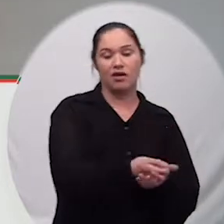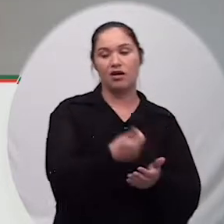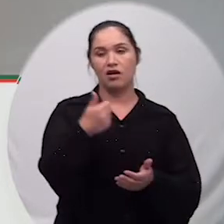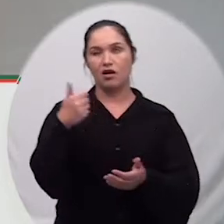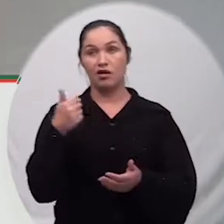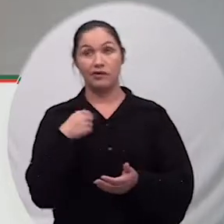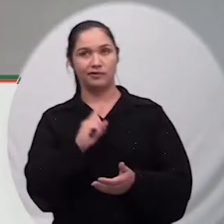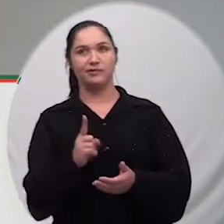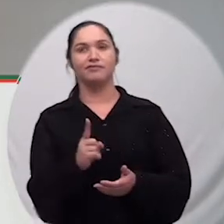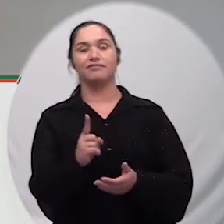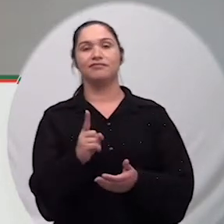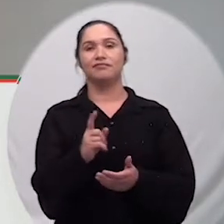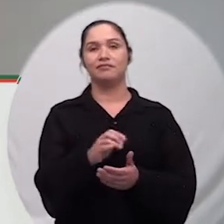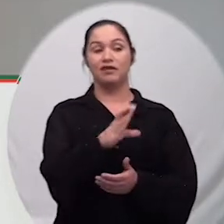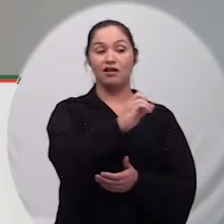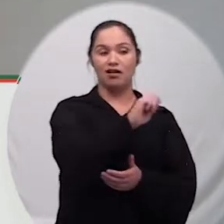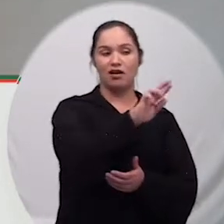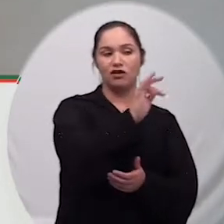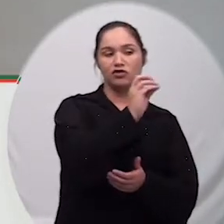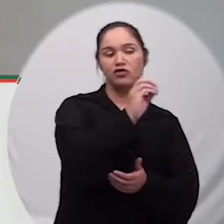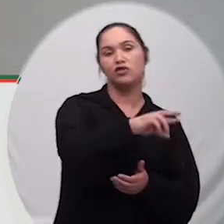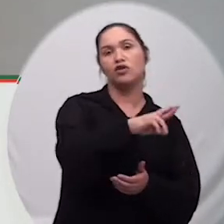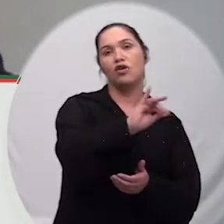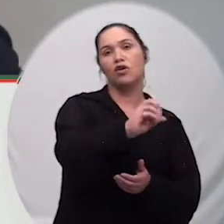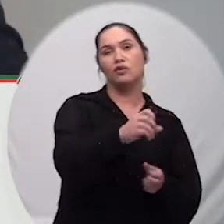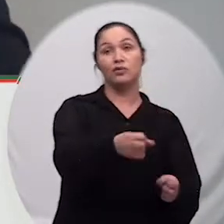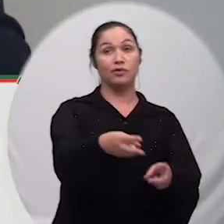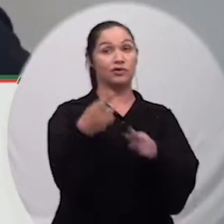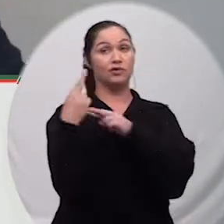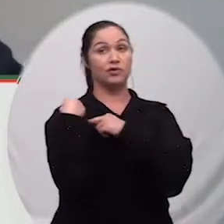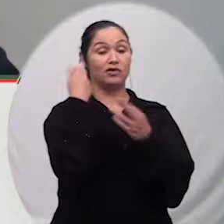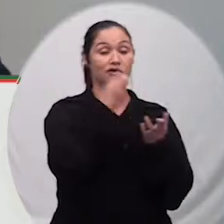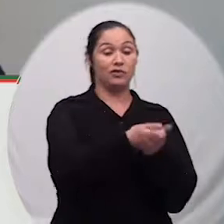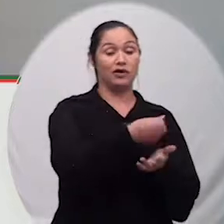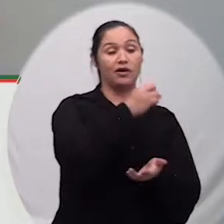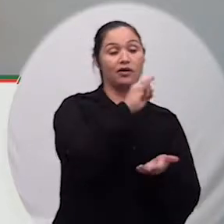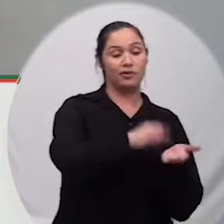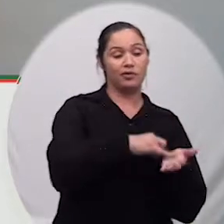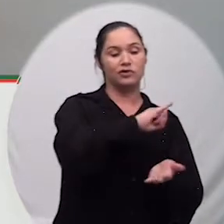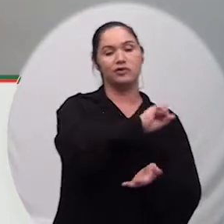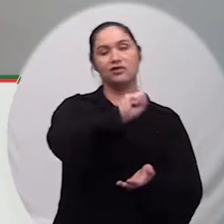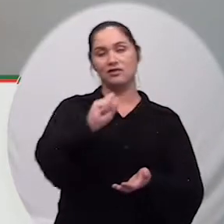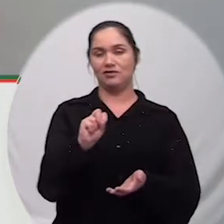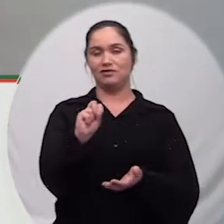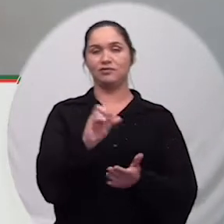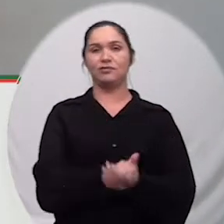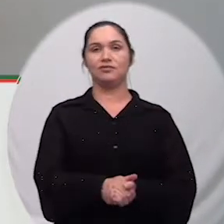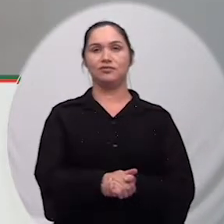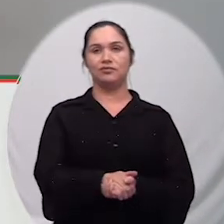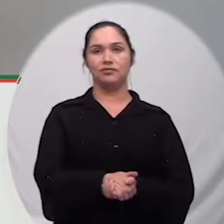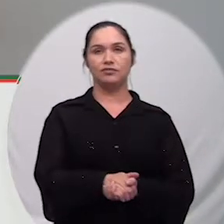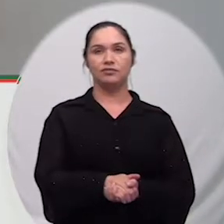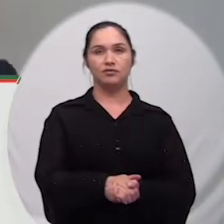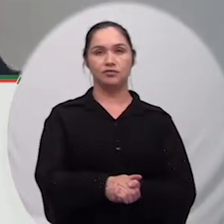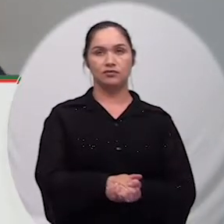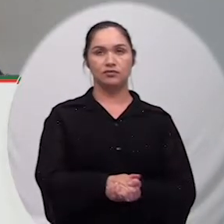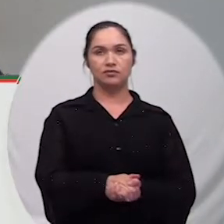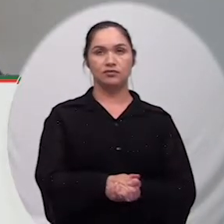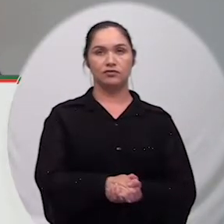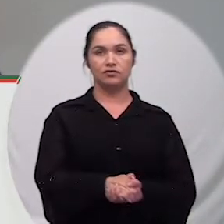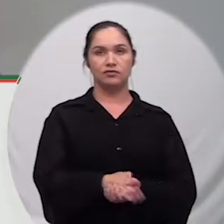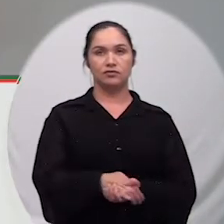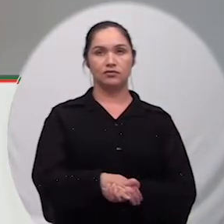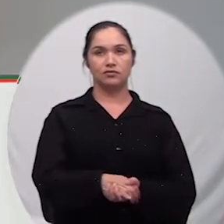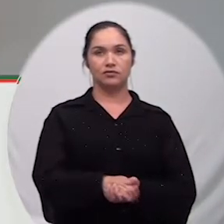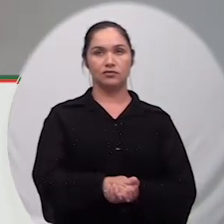cortar esse disparate que, na verdade, todo mundo trabalha dessa forma. Presta o serviço e paga.